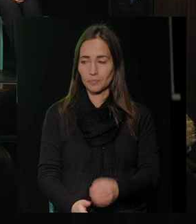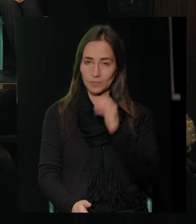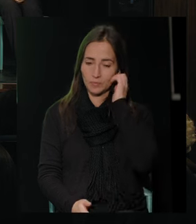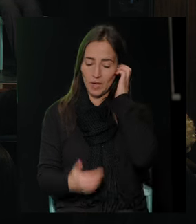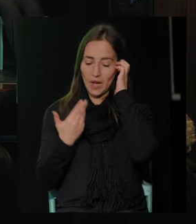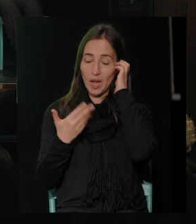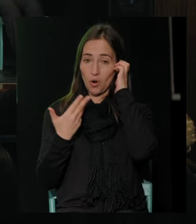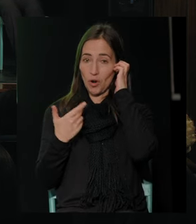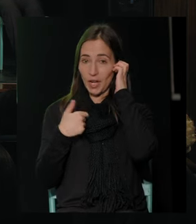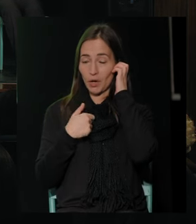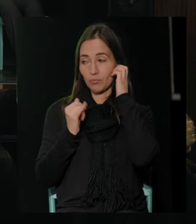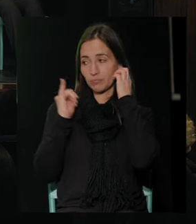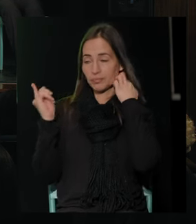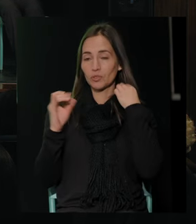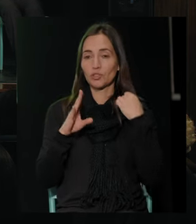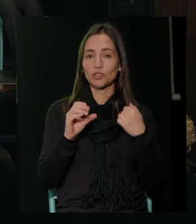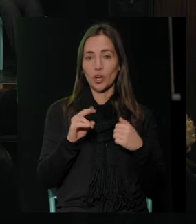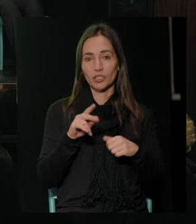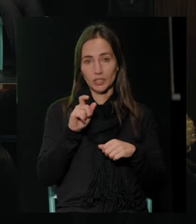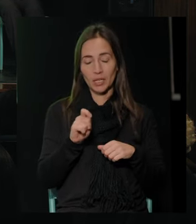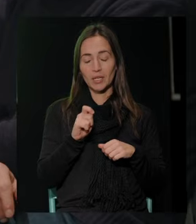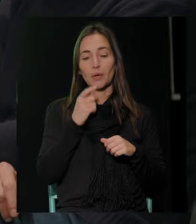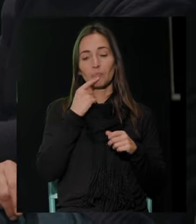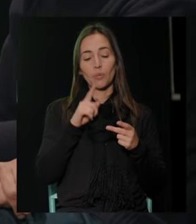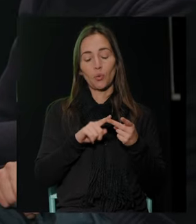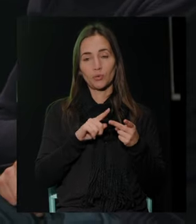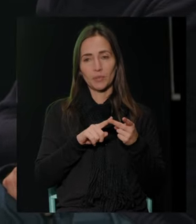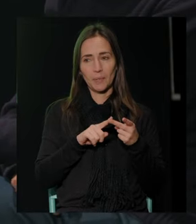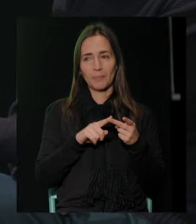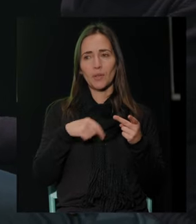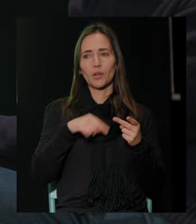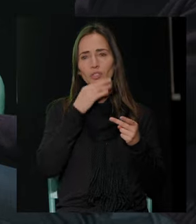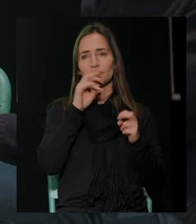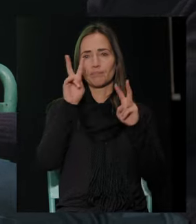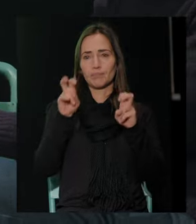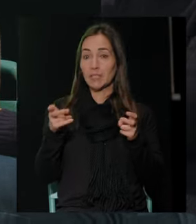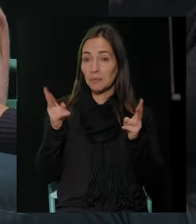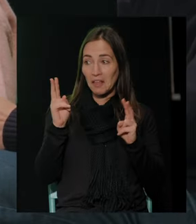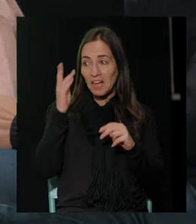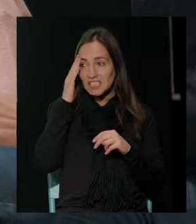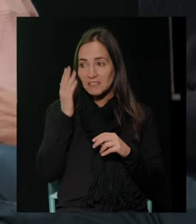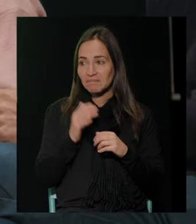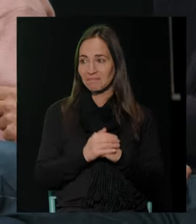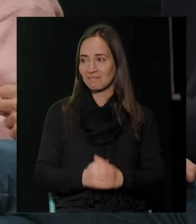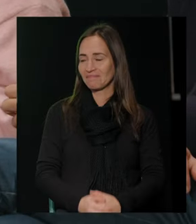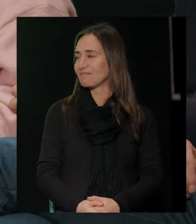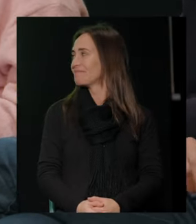Eu agora passava ao Jorge. Segunda pergunta. Vamos falar de liberdade, Jorge, o que é que achas?